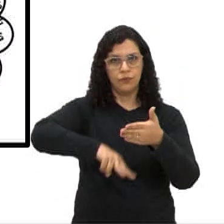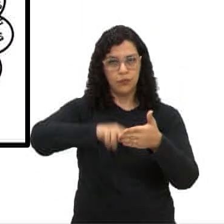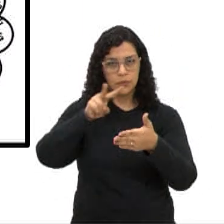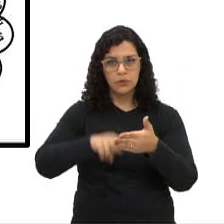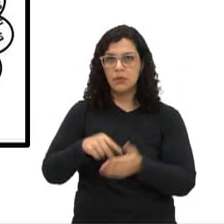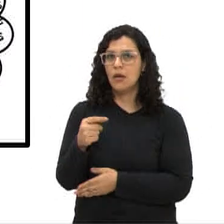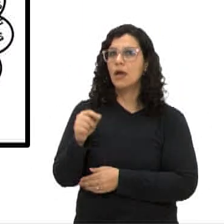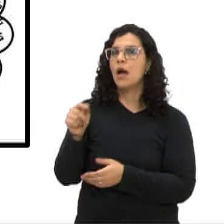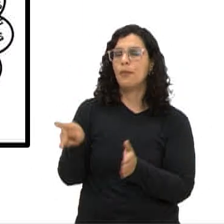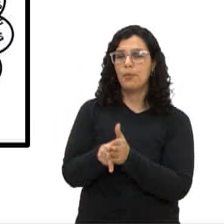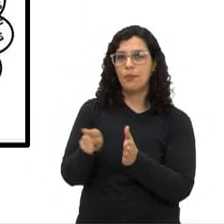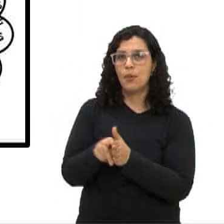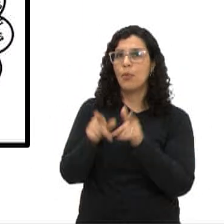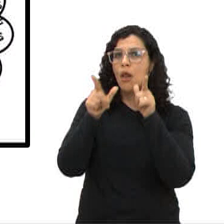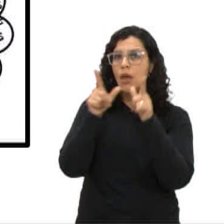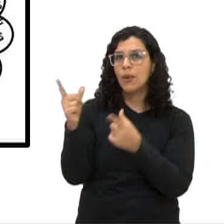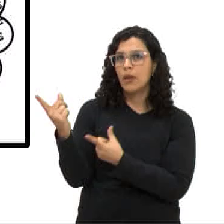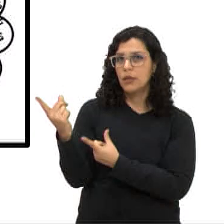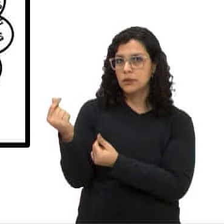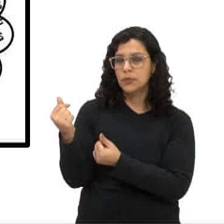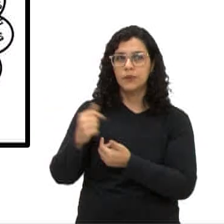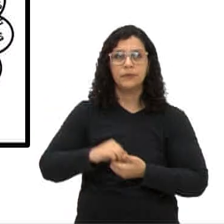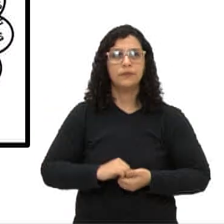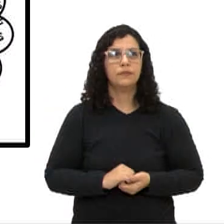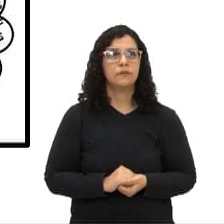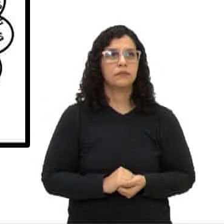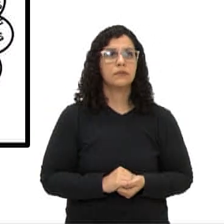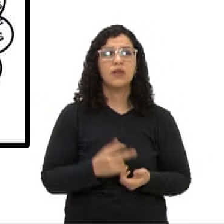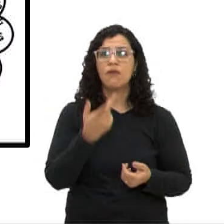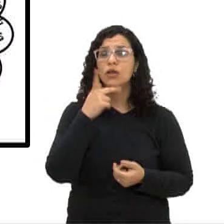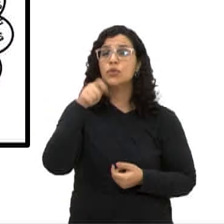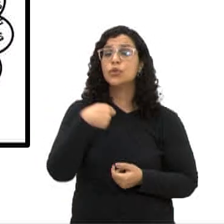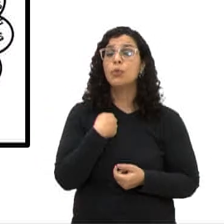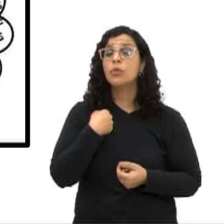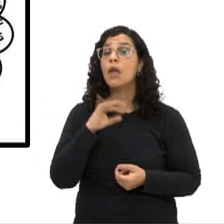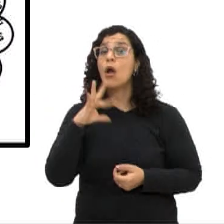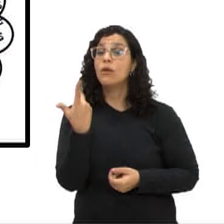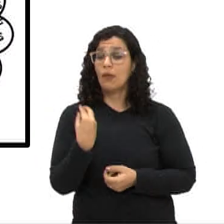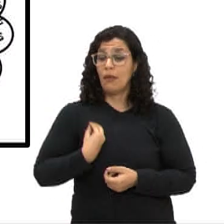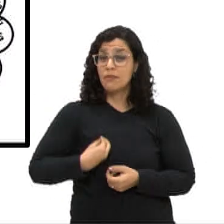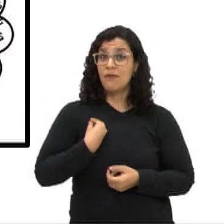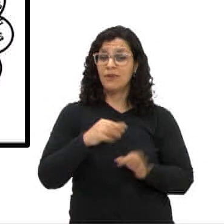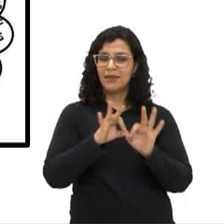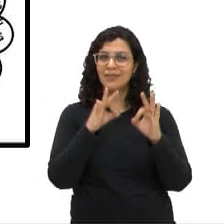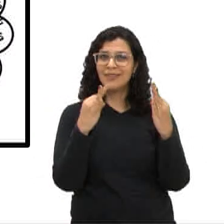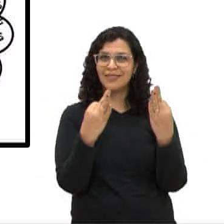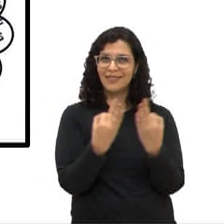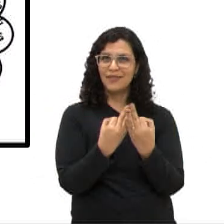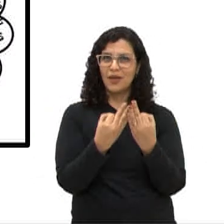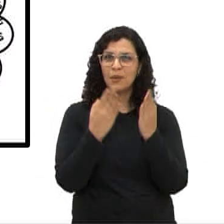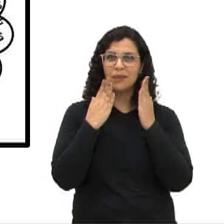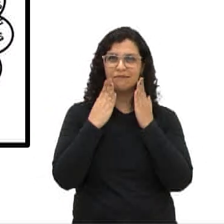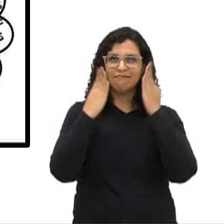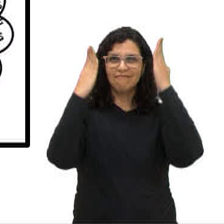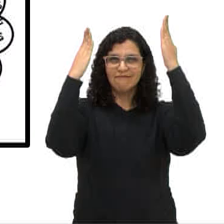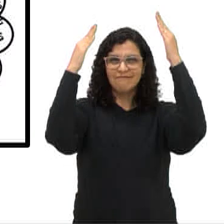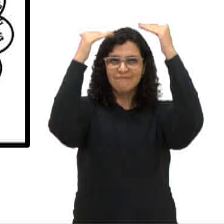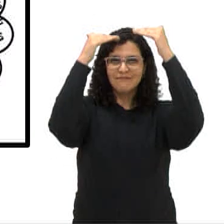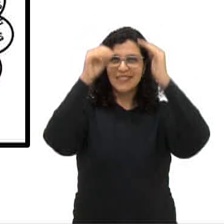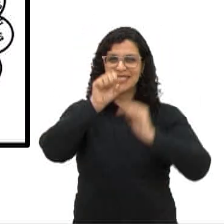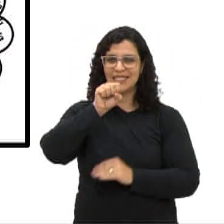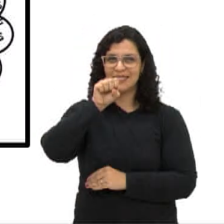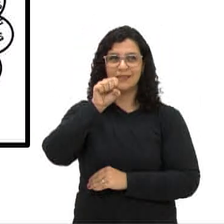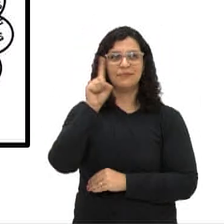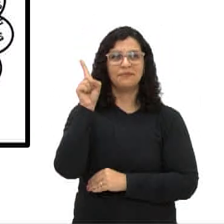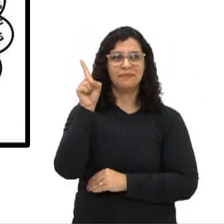aqui. La rutina de los Simpsons. Então, a rotina dos Simpsons. Me despierto a las 6 em